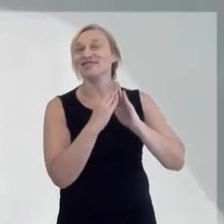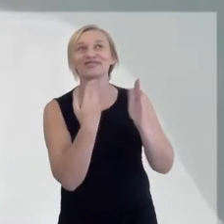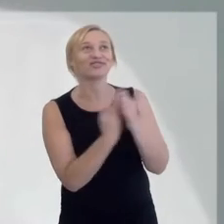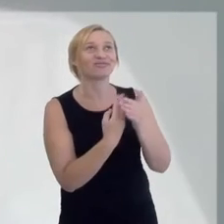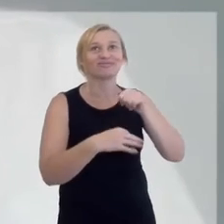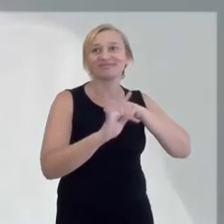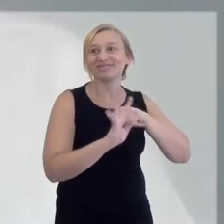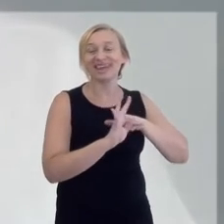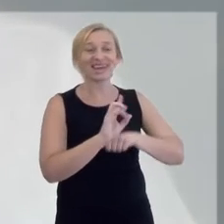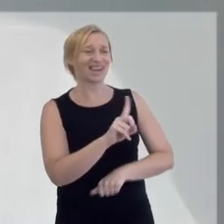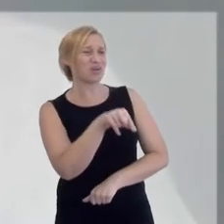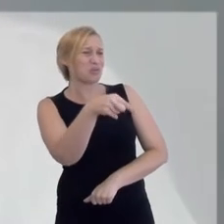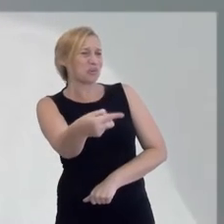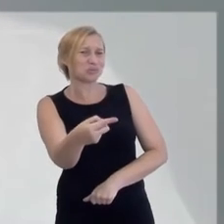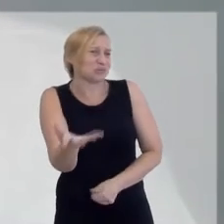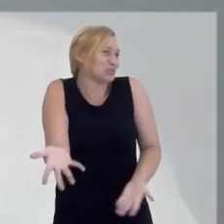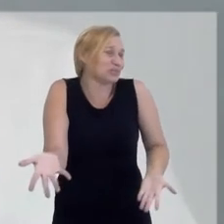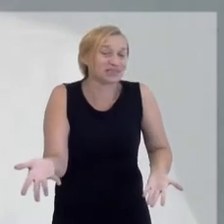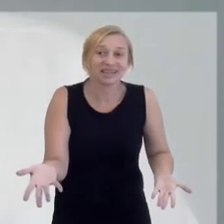Aliás, a FAETEC